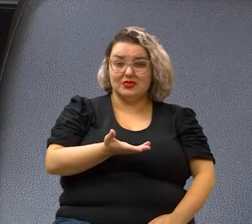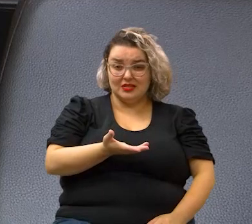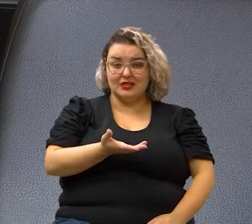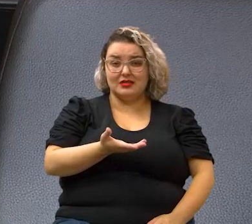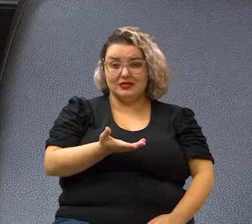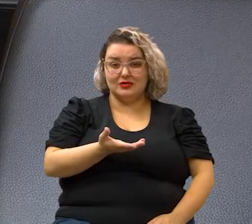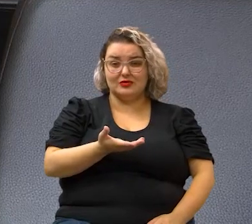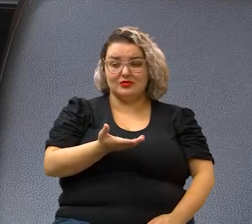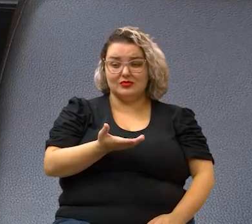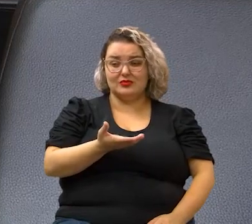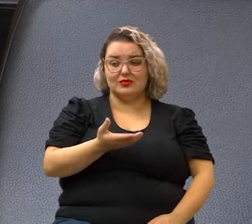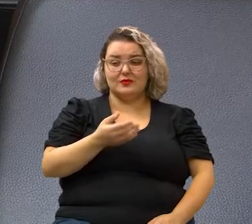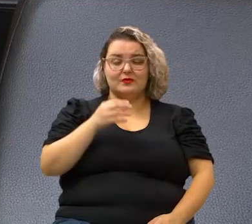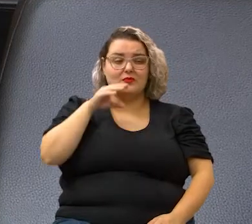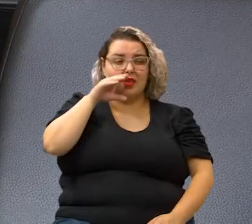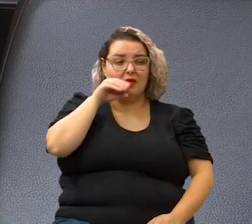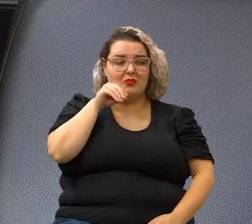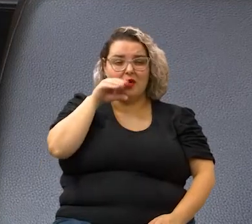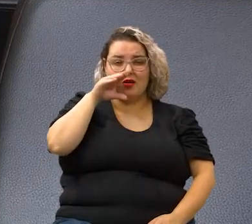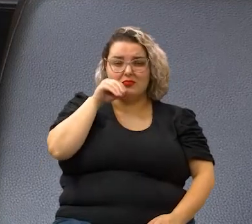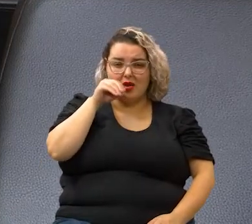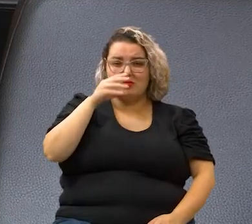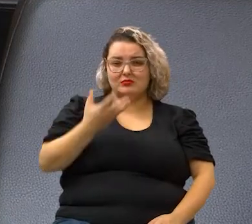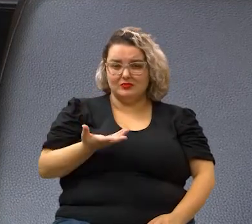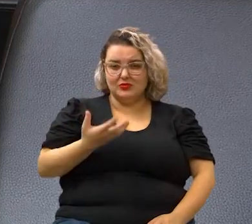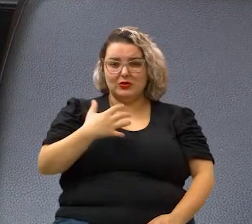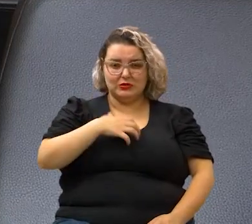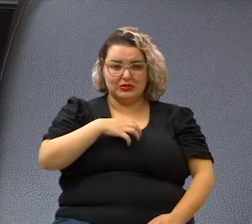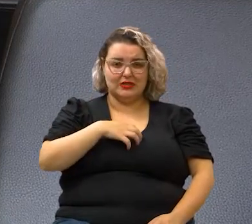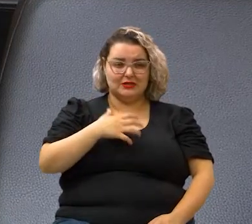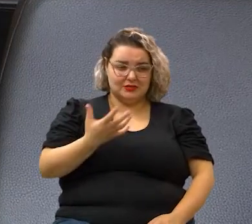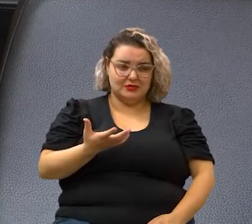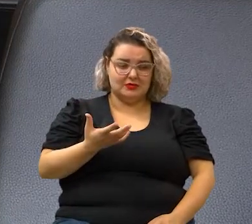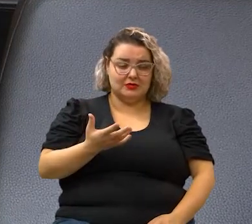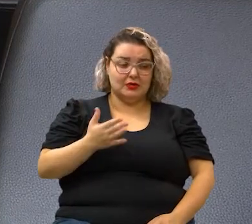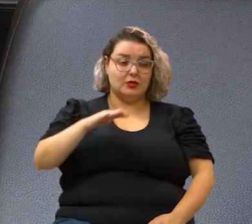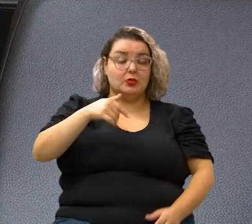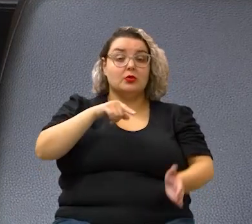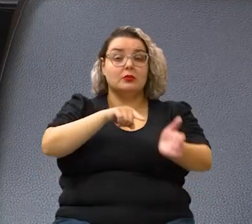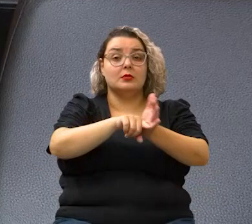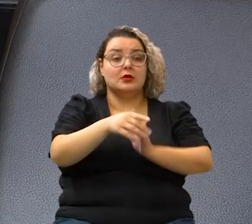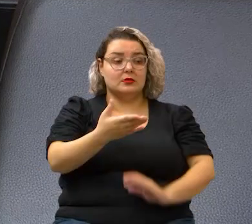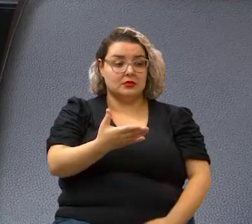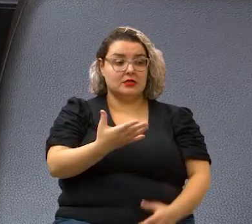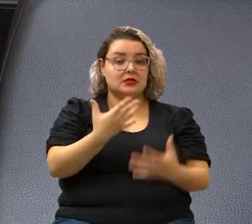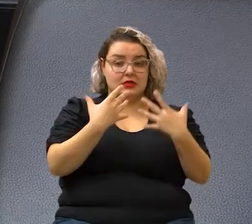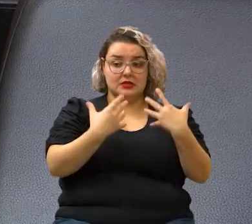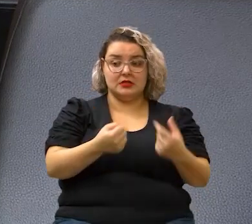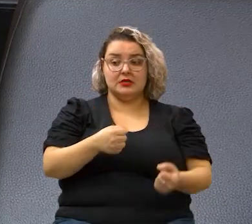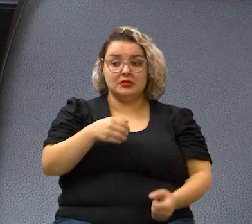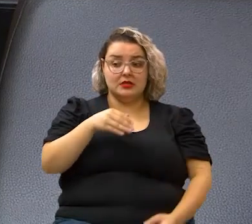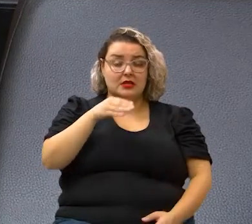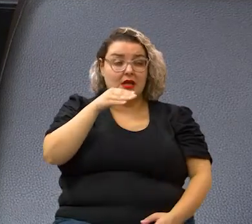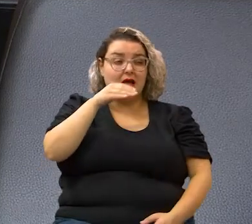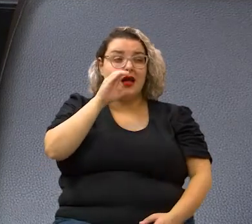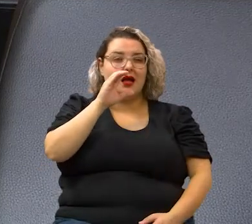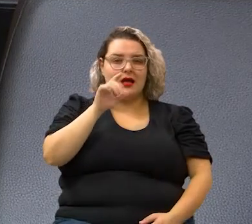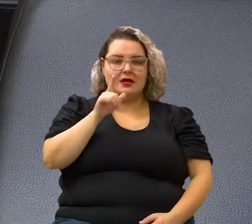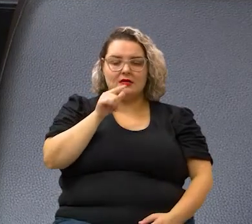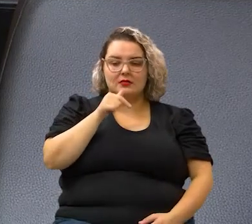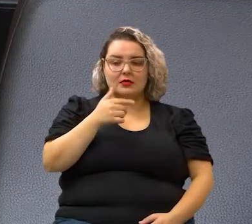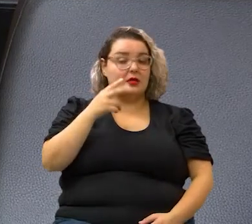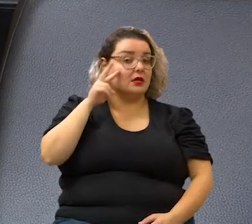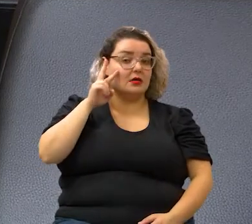ali de movimentação da boca, né? Que quando eu perguntei para ele se ele aceitava um copo